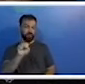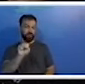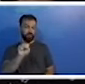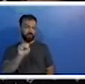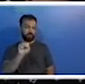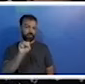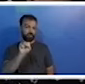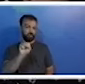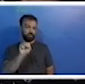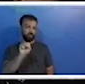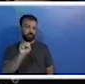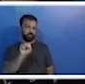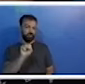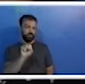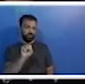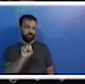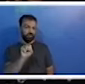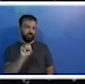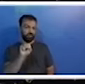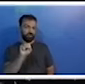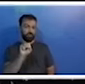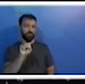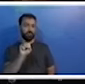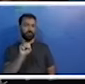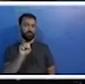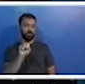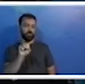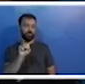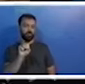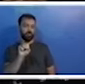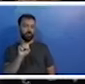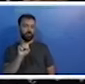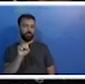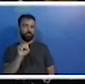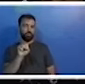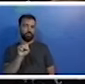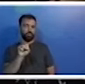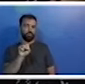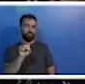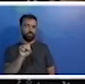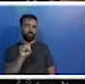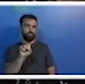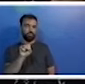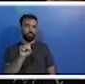novo no SUS isso ela repete aqui sozinha sou